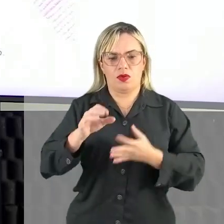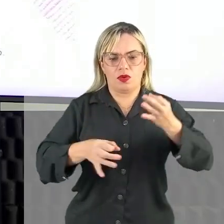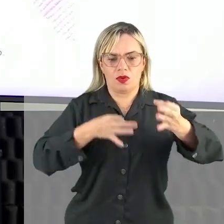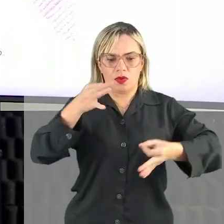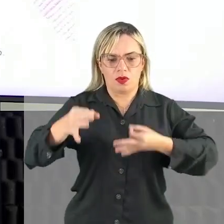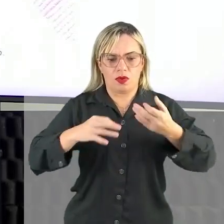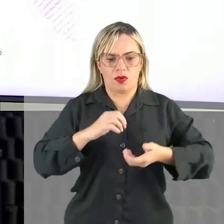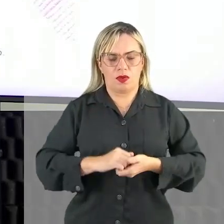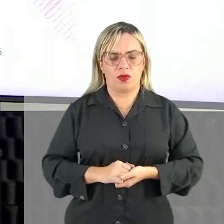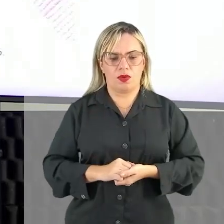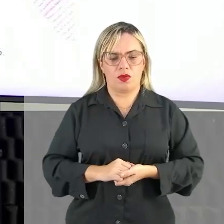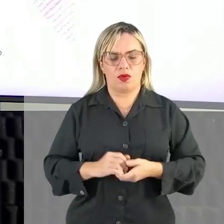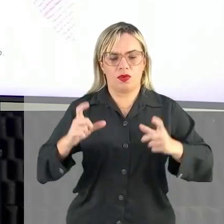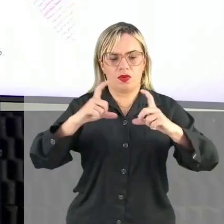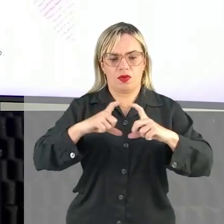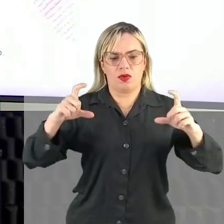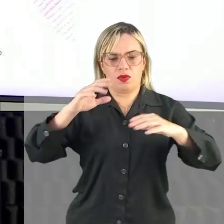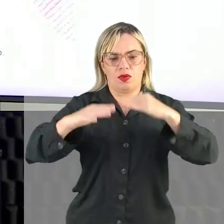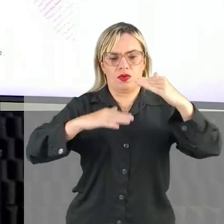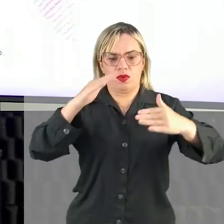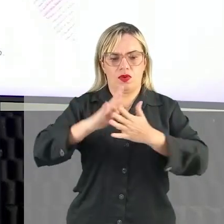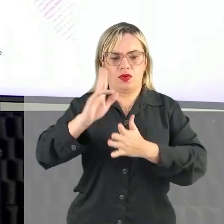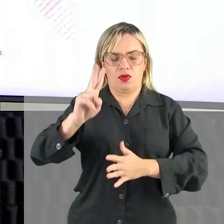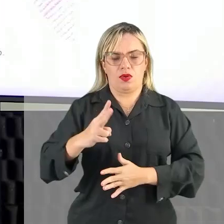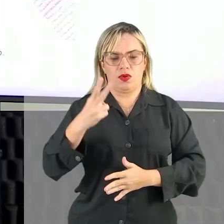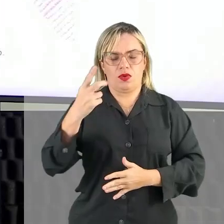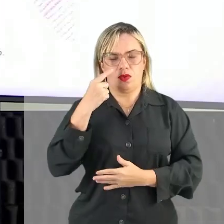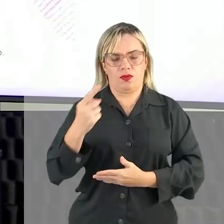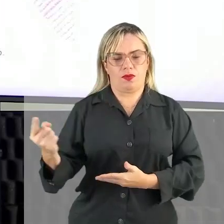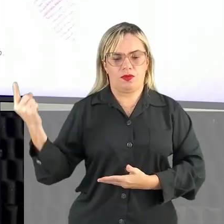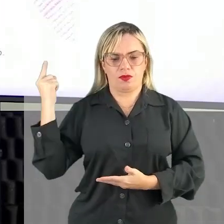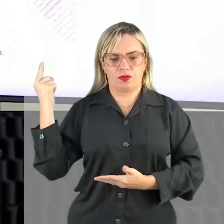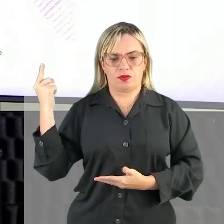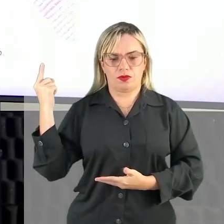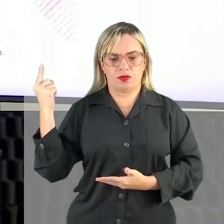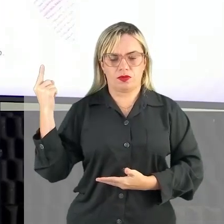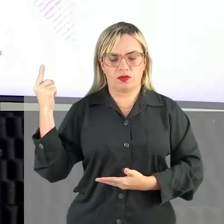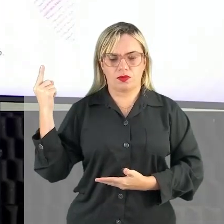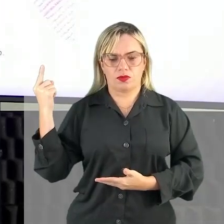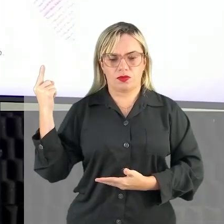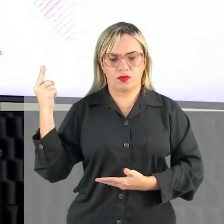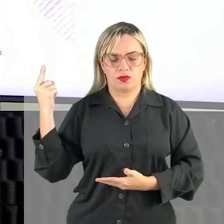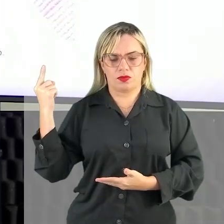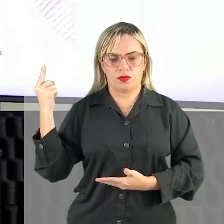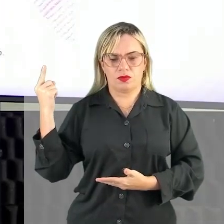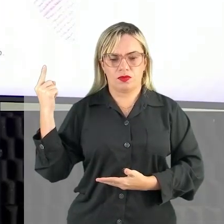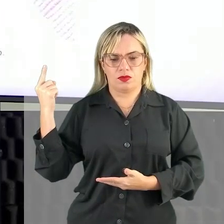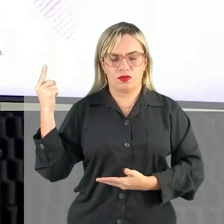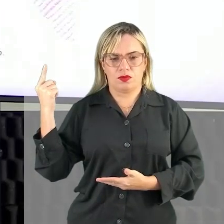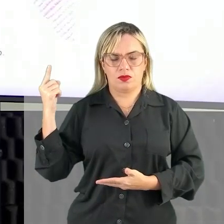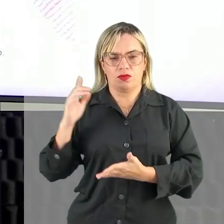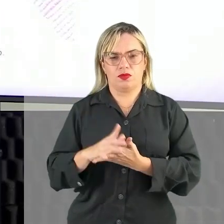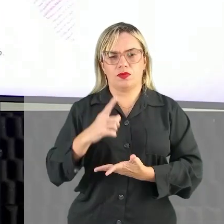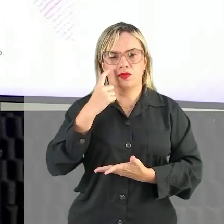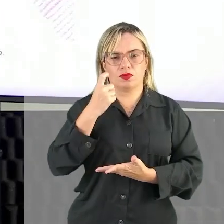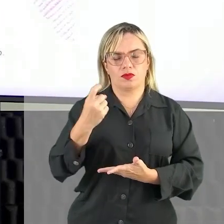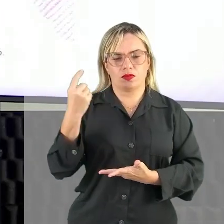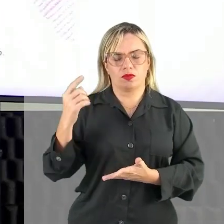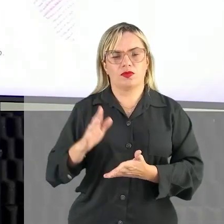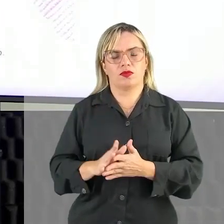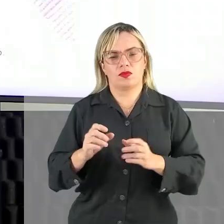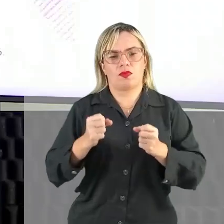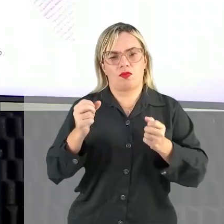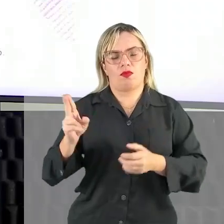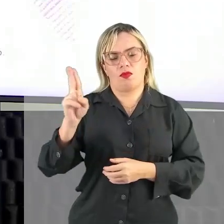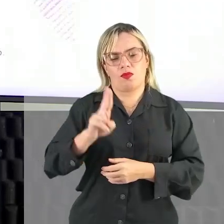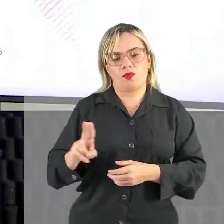desenvolvimento dois AD demais Além disso aqui cabe em segunda análise Olha que interessante